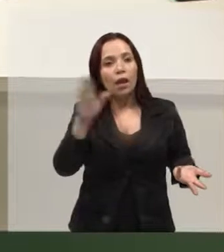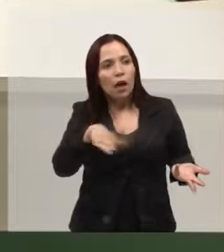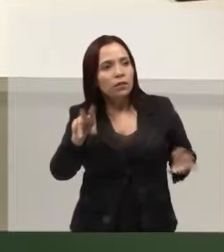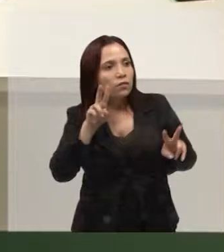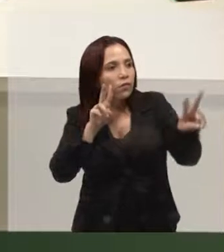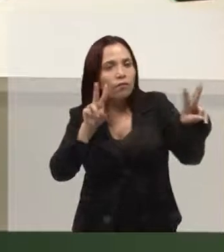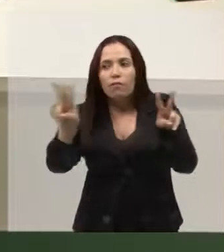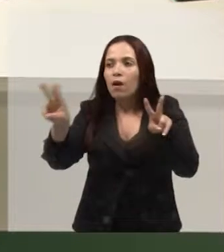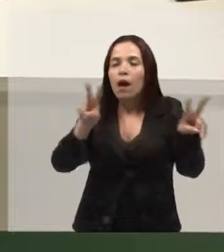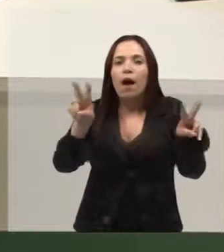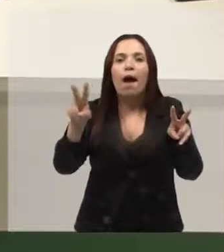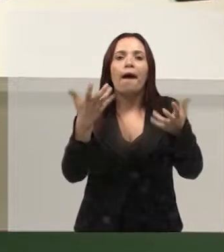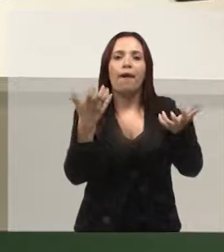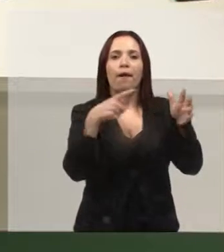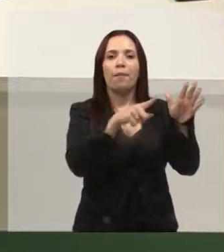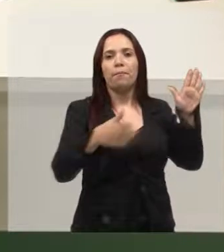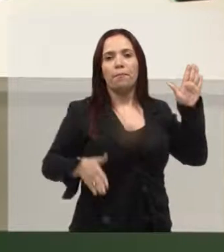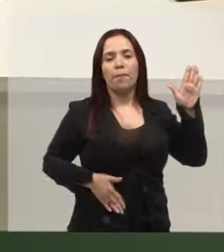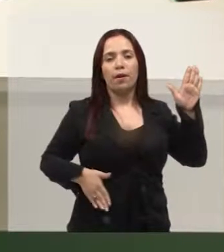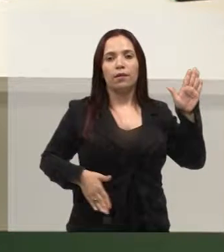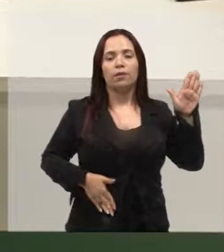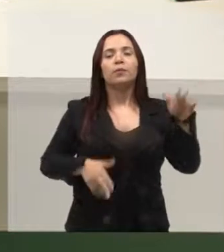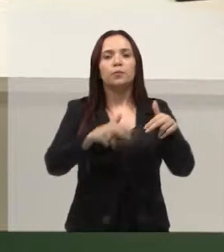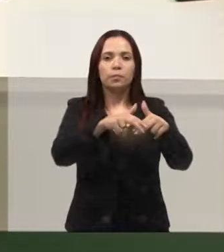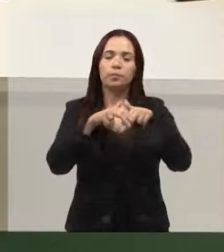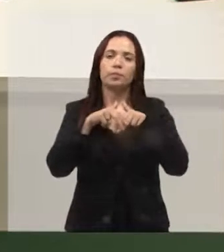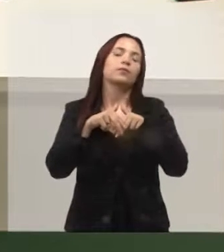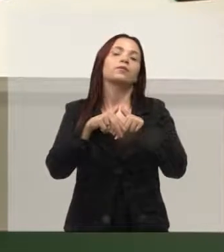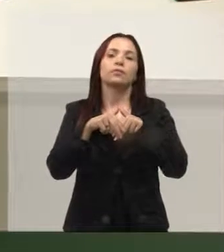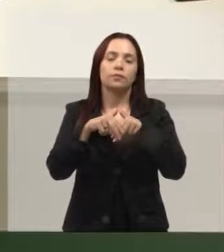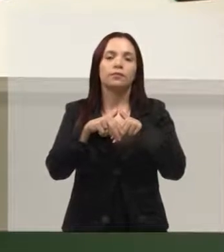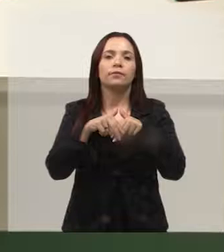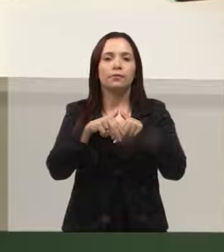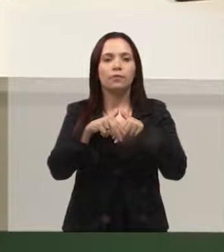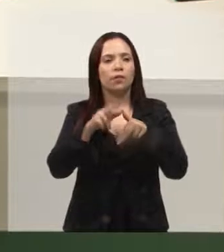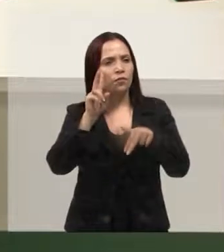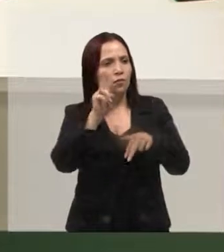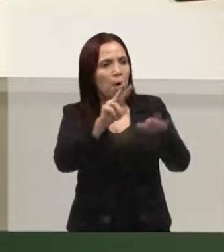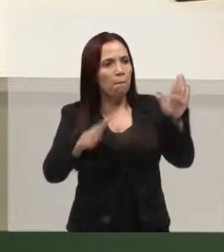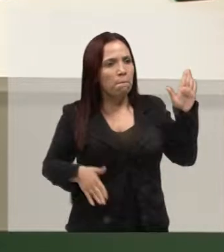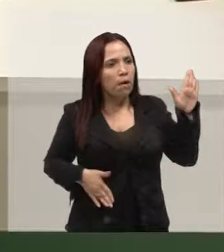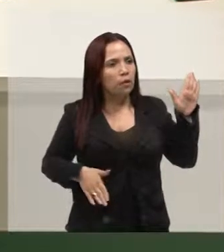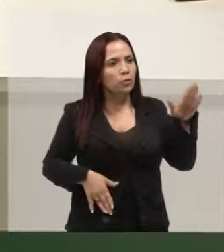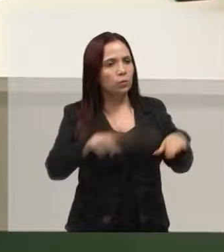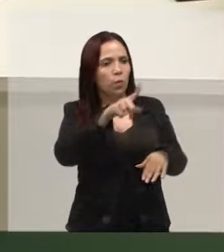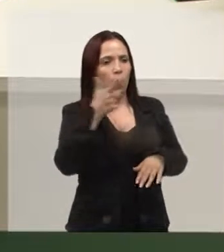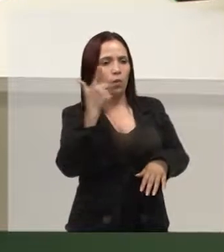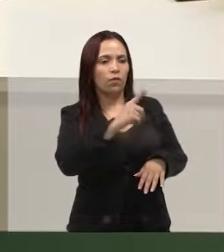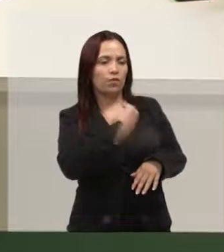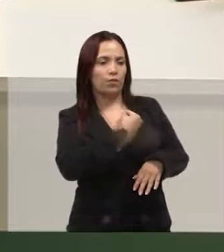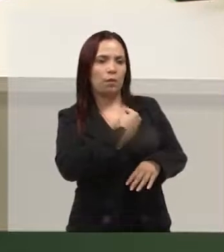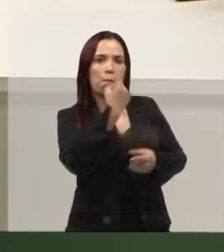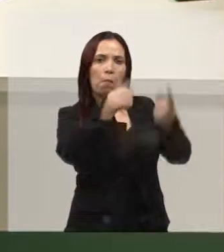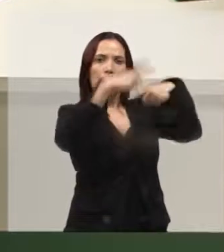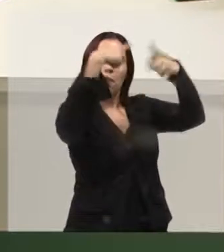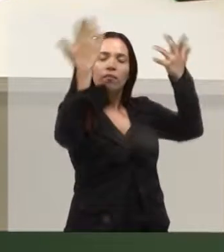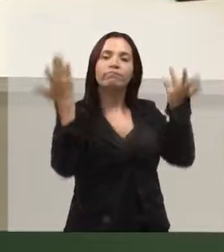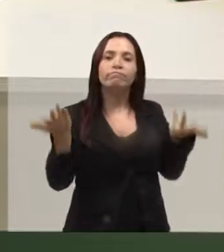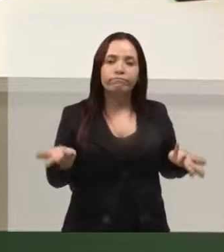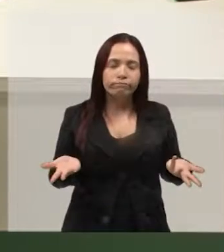que fica de uma criança que está se formando a personalidade, né? O bandido, ele tem uma vida melhor do que a vida de um trabalhador. De um